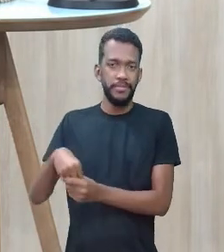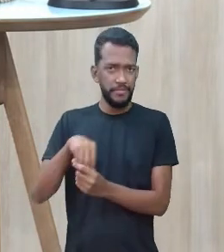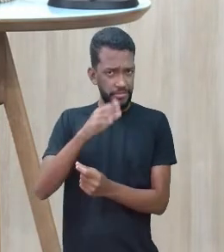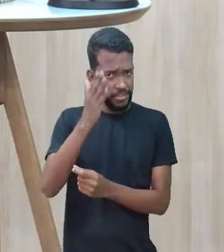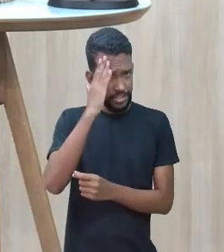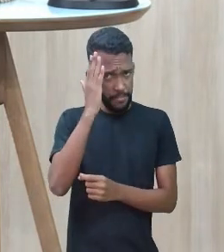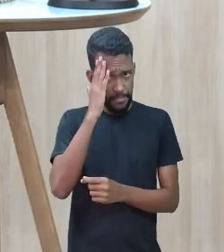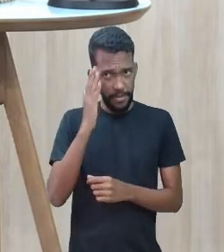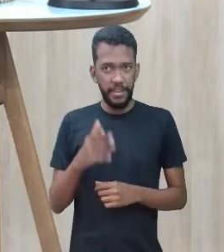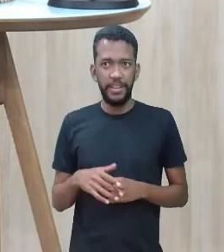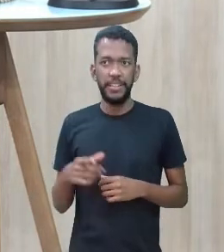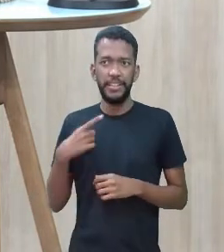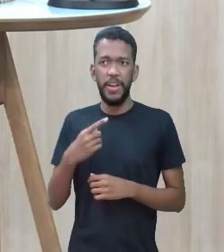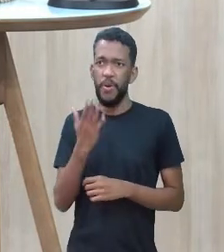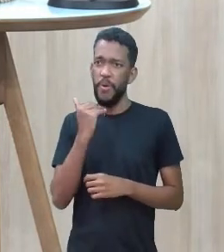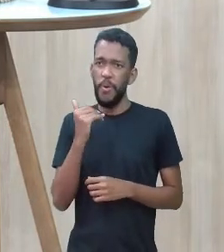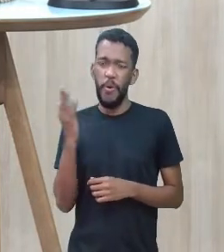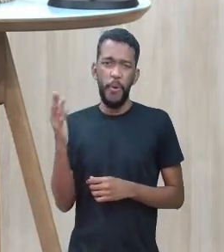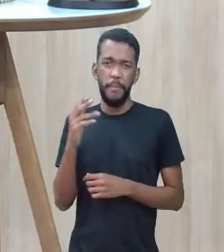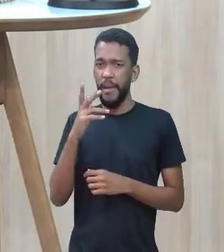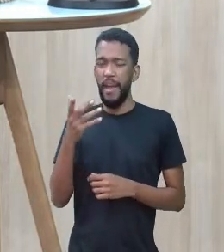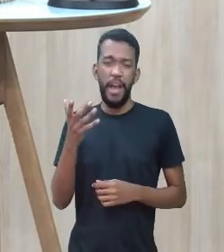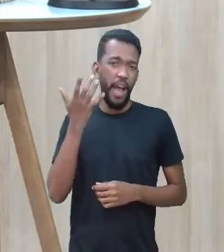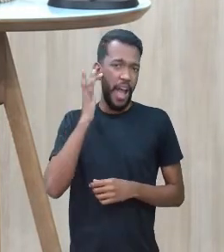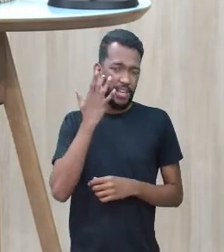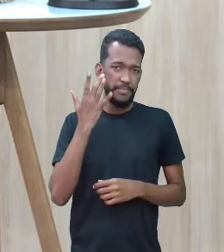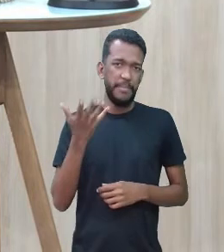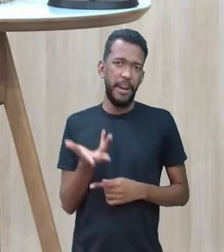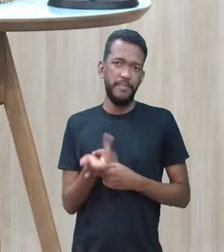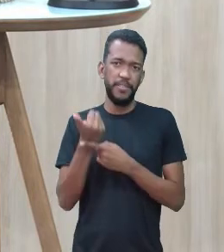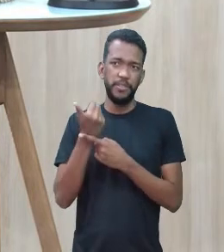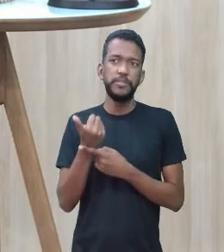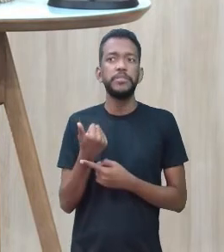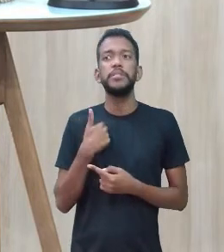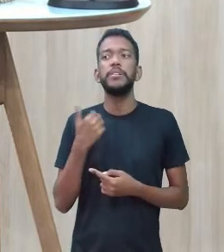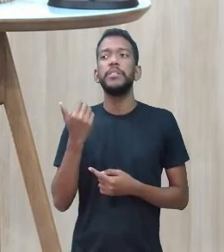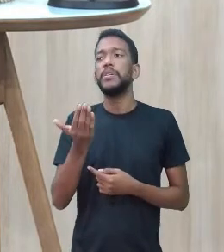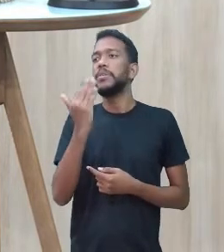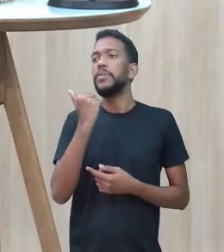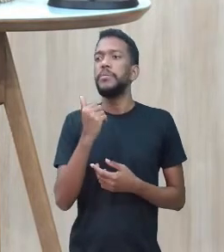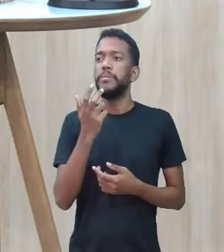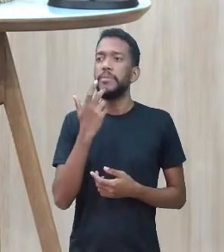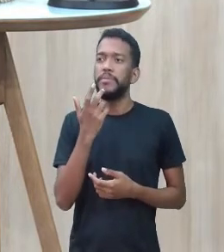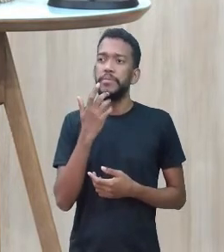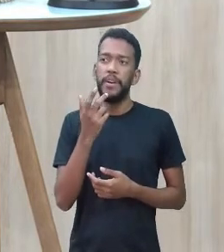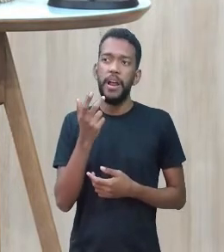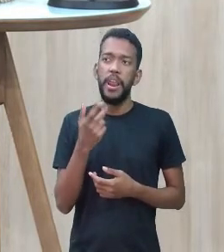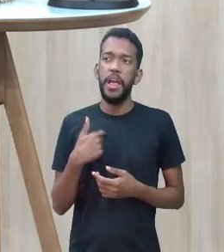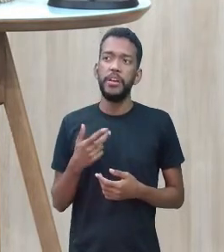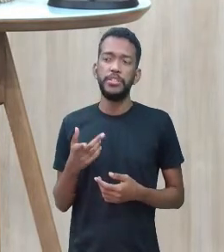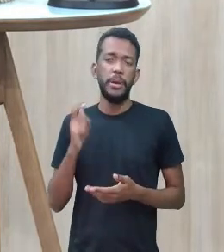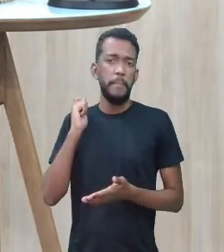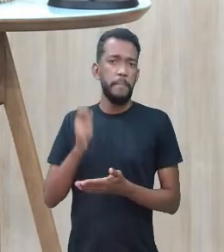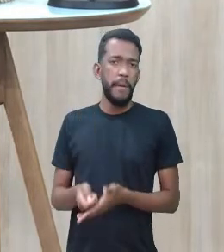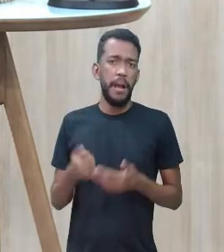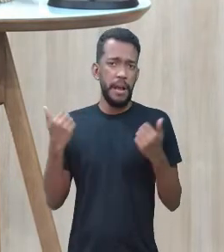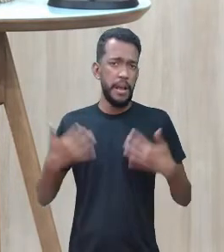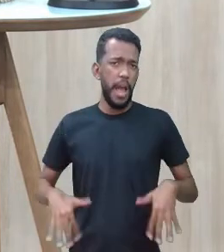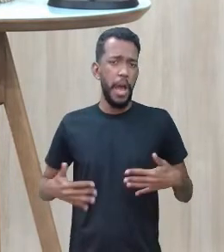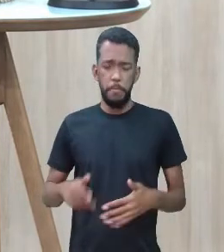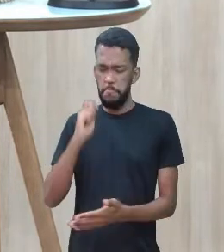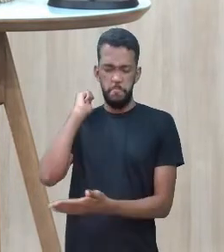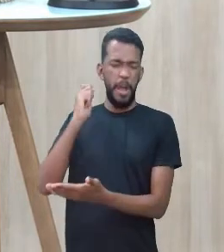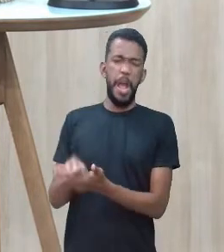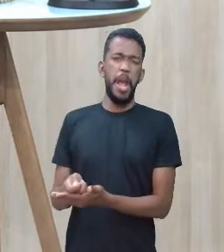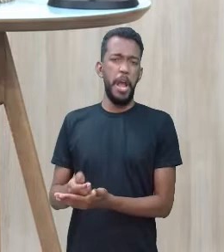sabiam? Que tem gente que come e acha maravilhoso, e tem gente que come que diz assim, eu pago muito caro por um prato